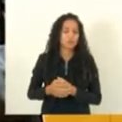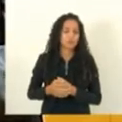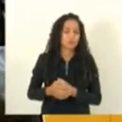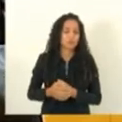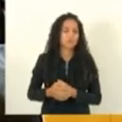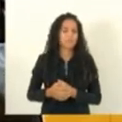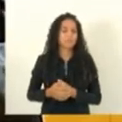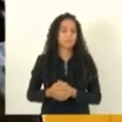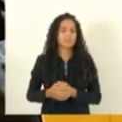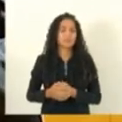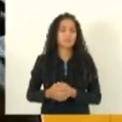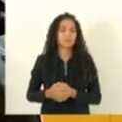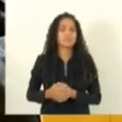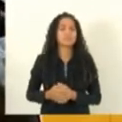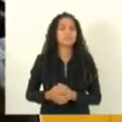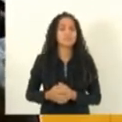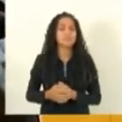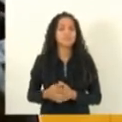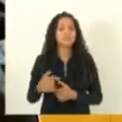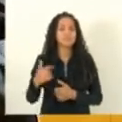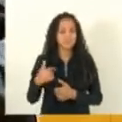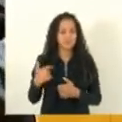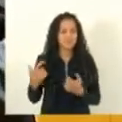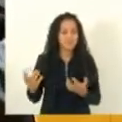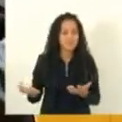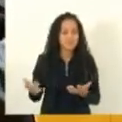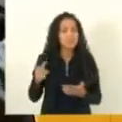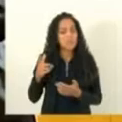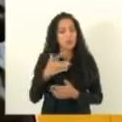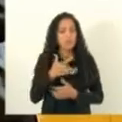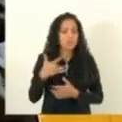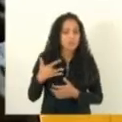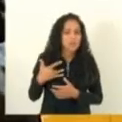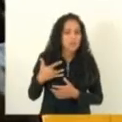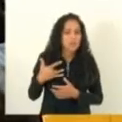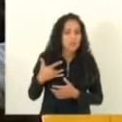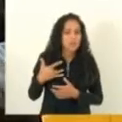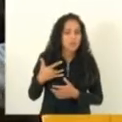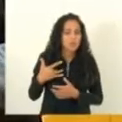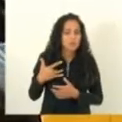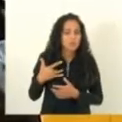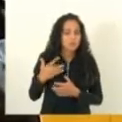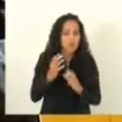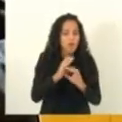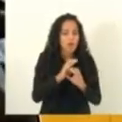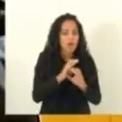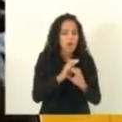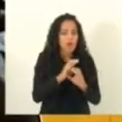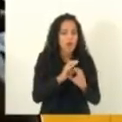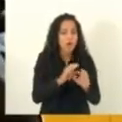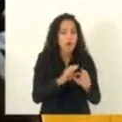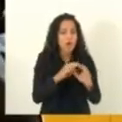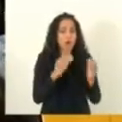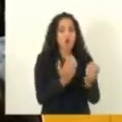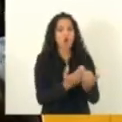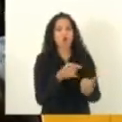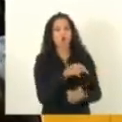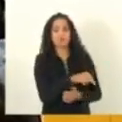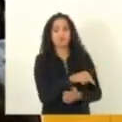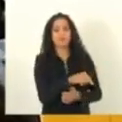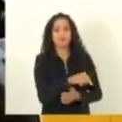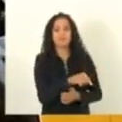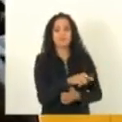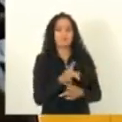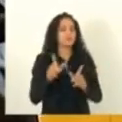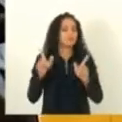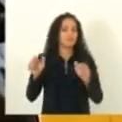do estado. Então, a Comissão de Saúde não está omissa nesse processo. A Comissão de Saúde está fazendo a mesma coisa que